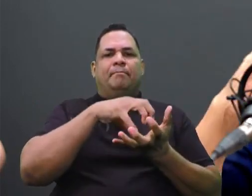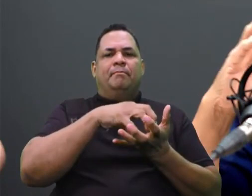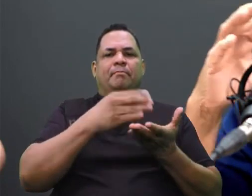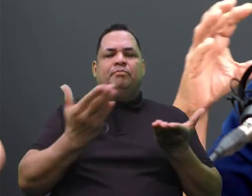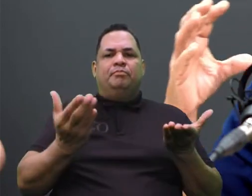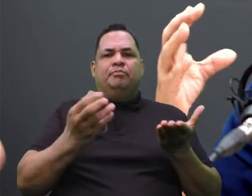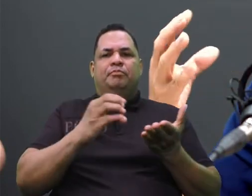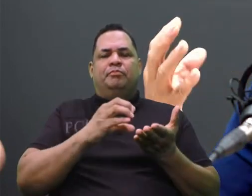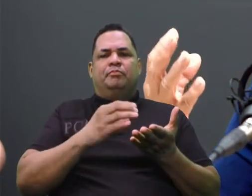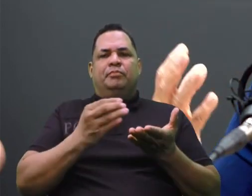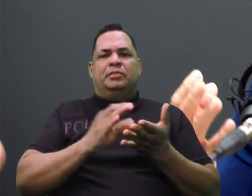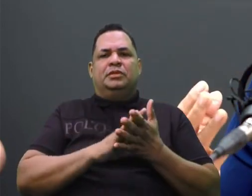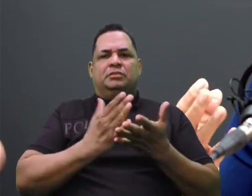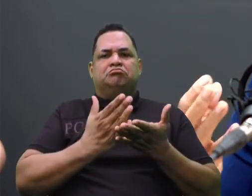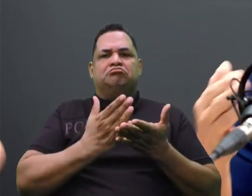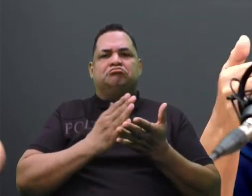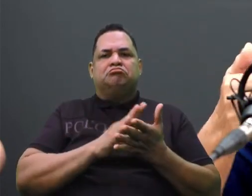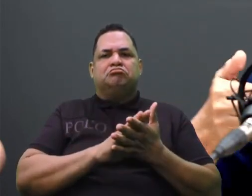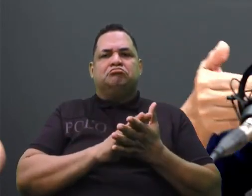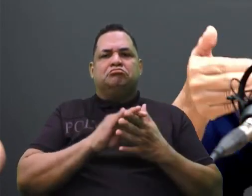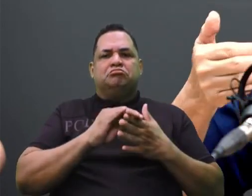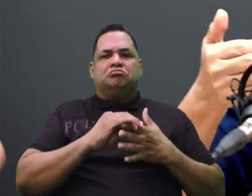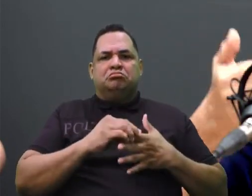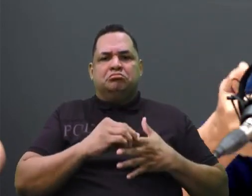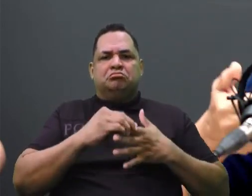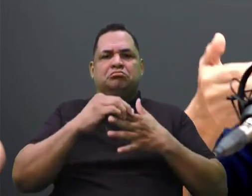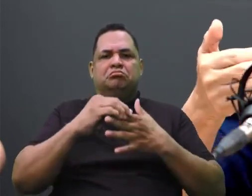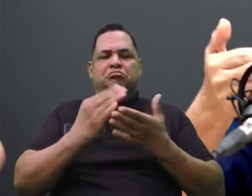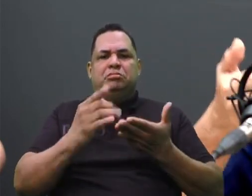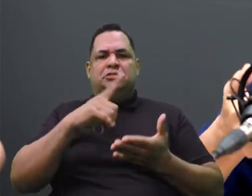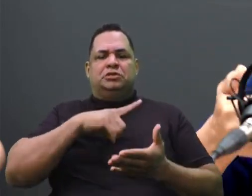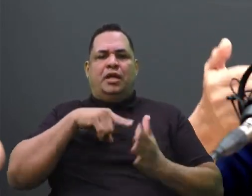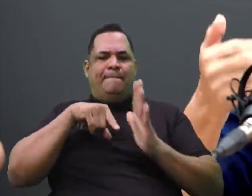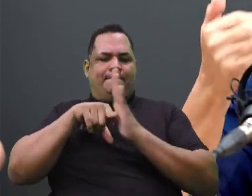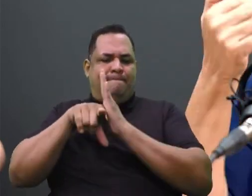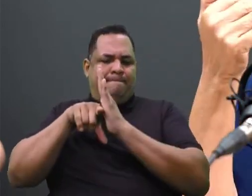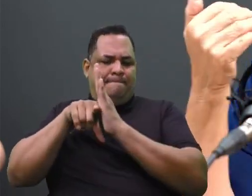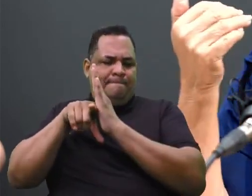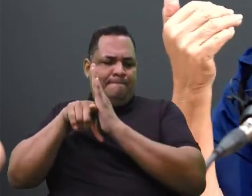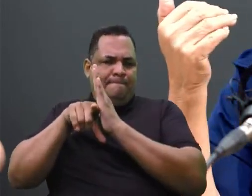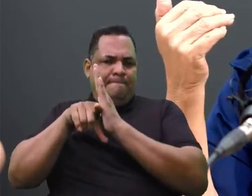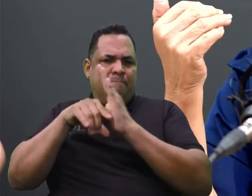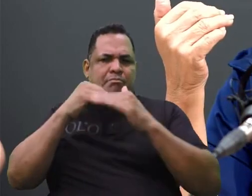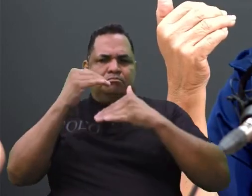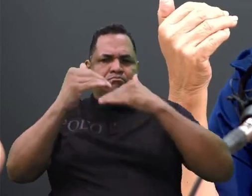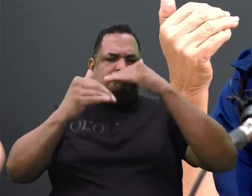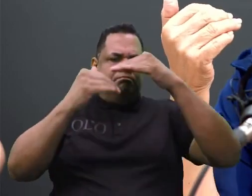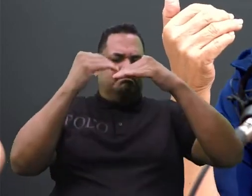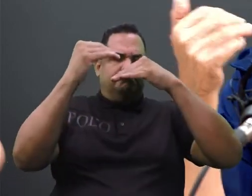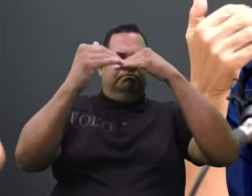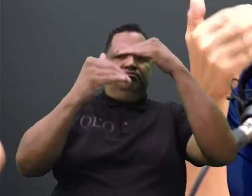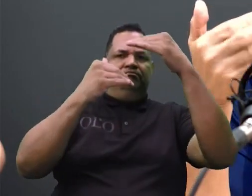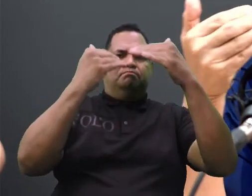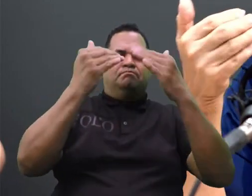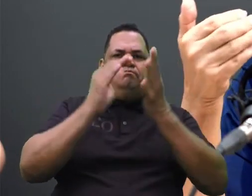um centro de referência. Então já havia pesquisas muito